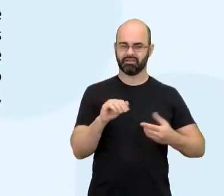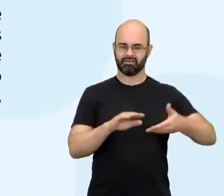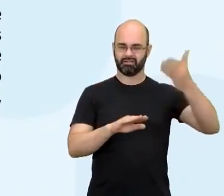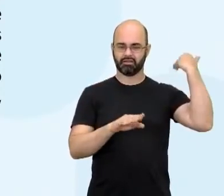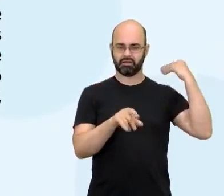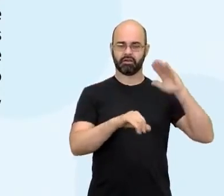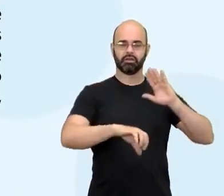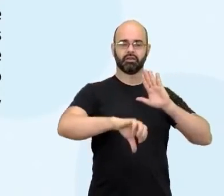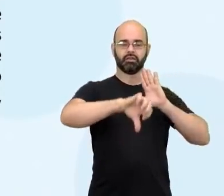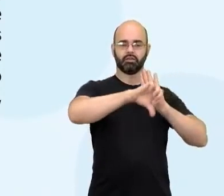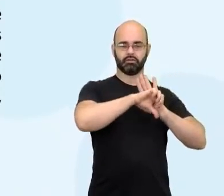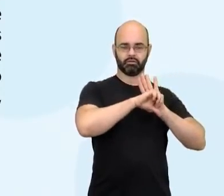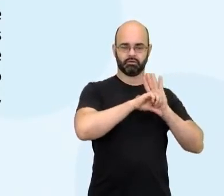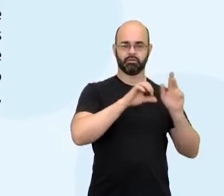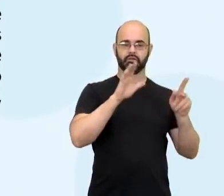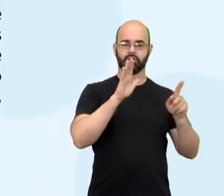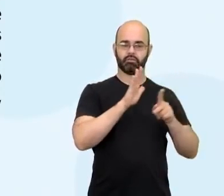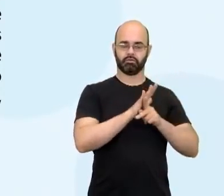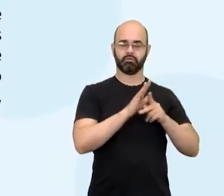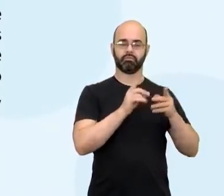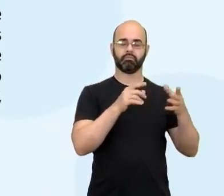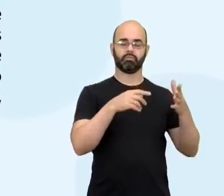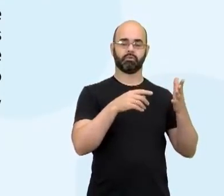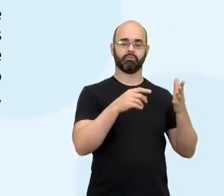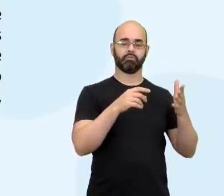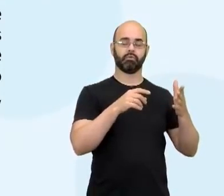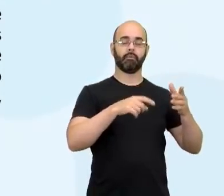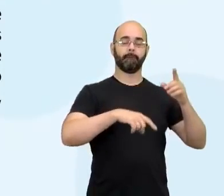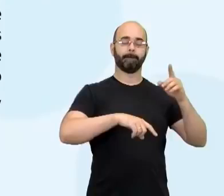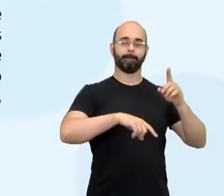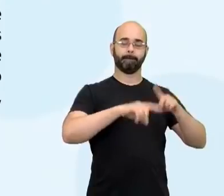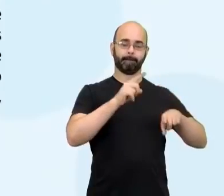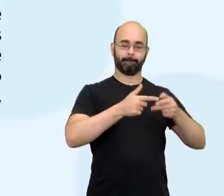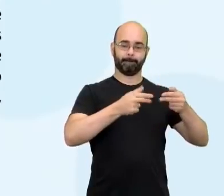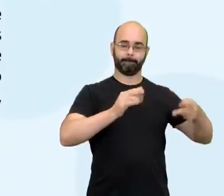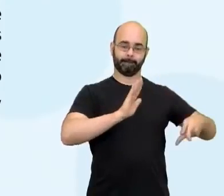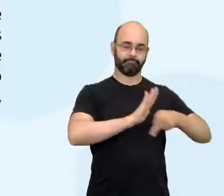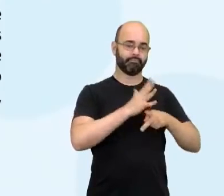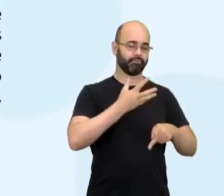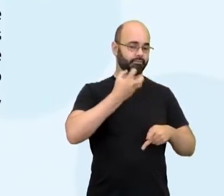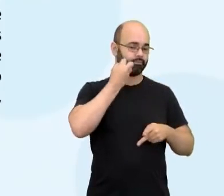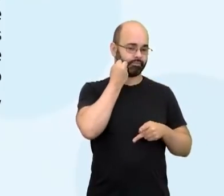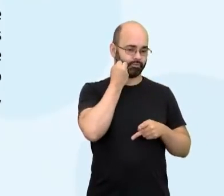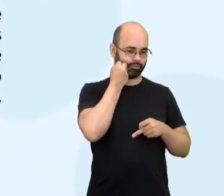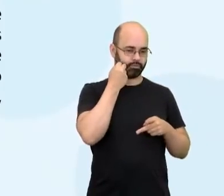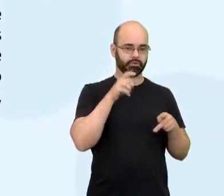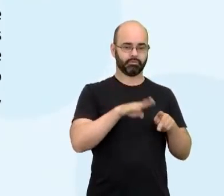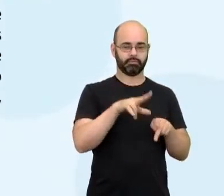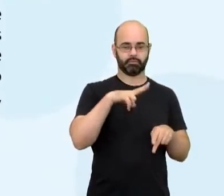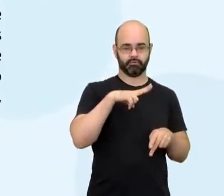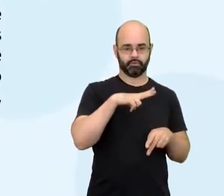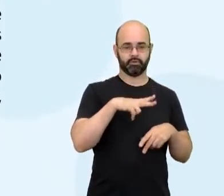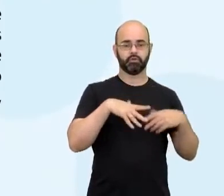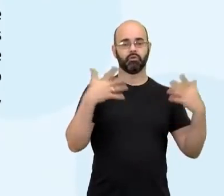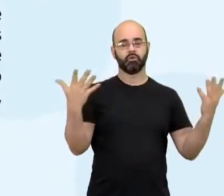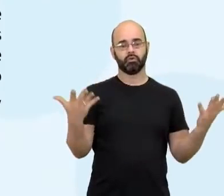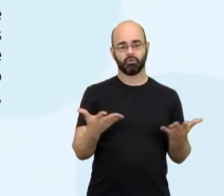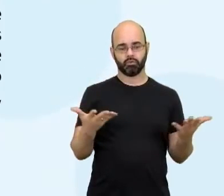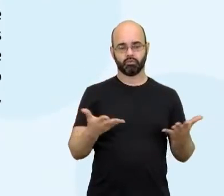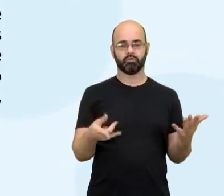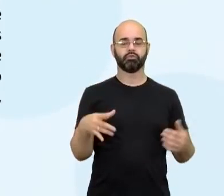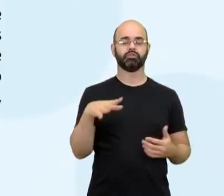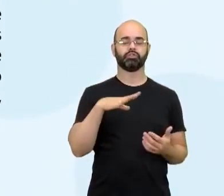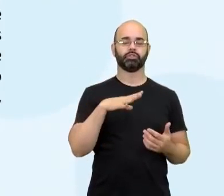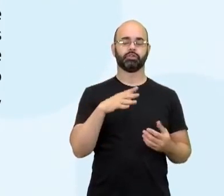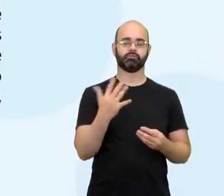crime de depredação do patrimônio público e privado, hoje é elevado à categoria de arte urbana